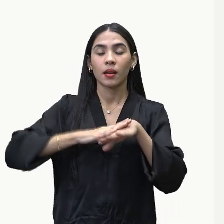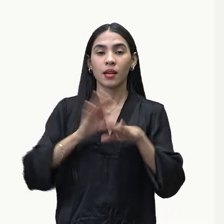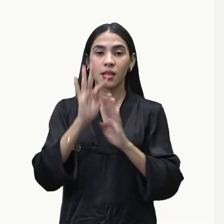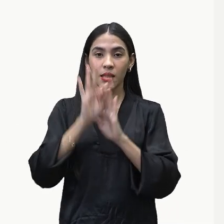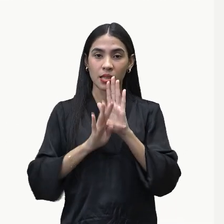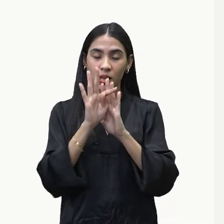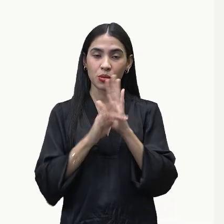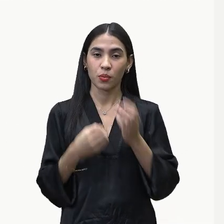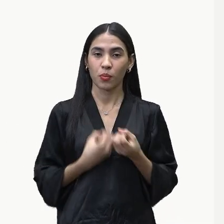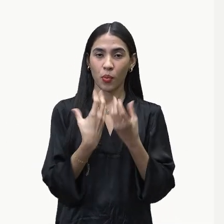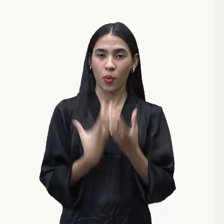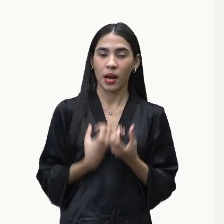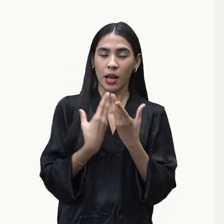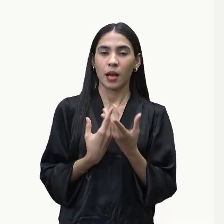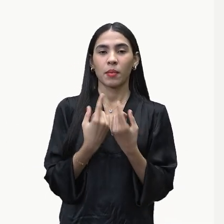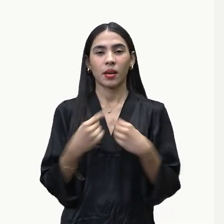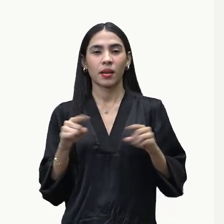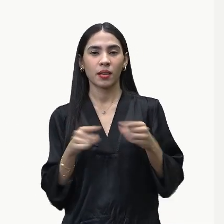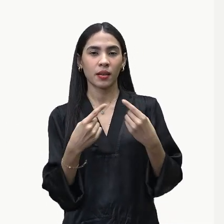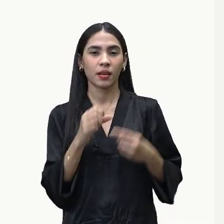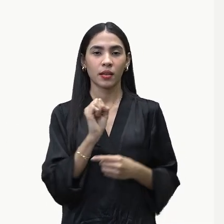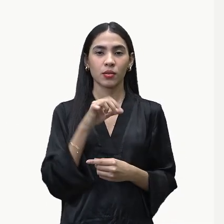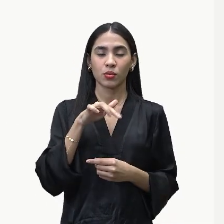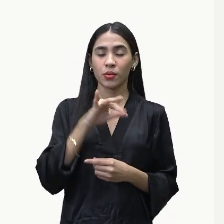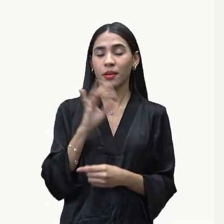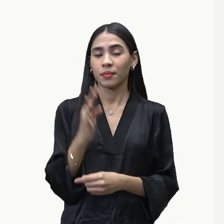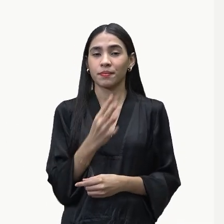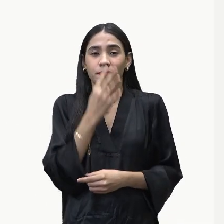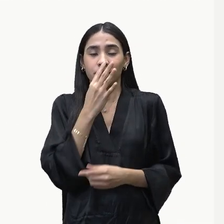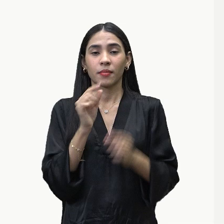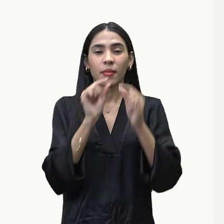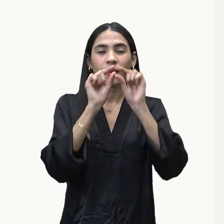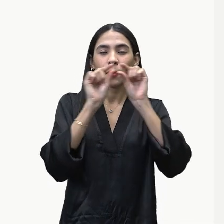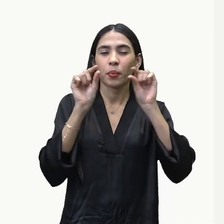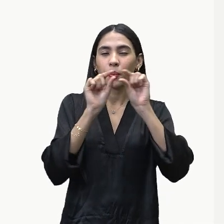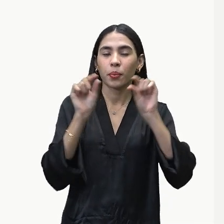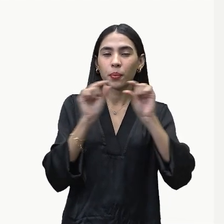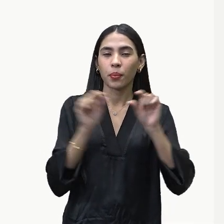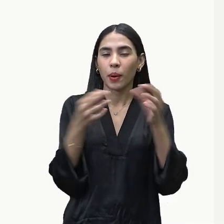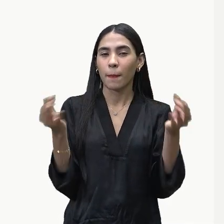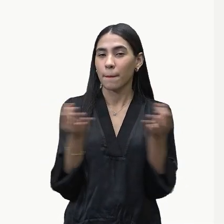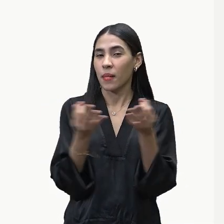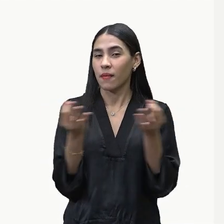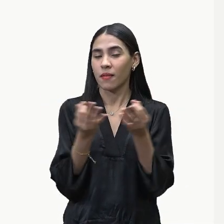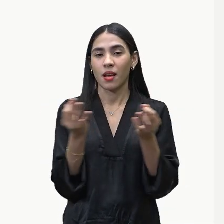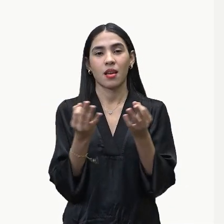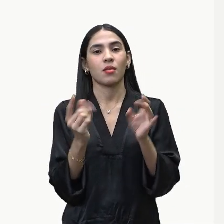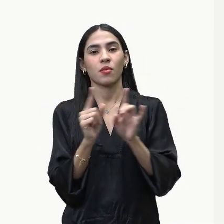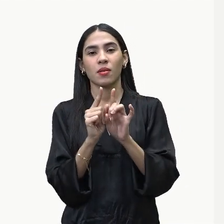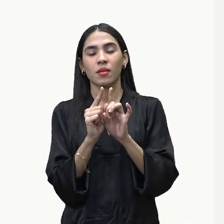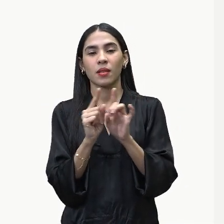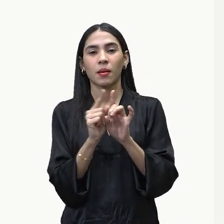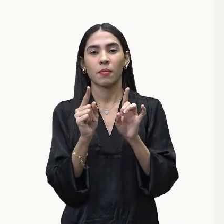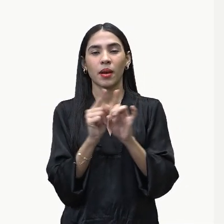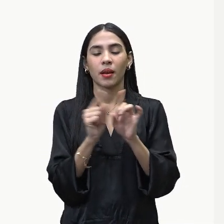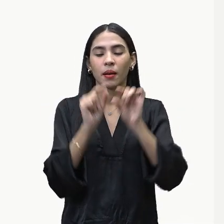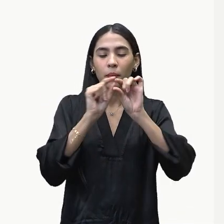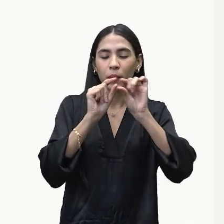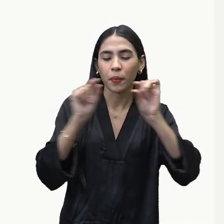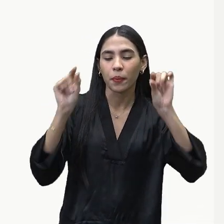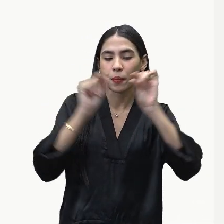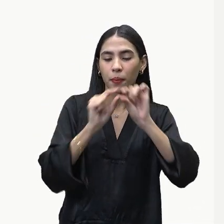textos, poemas, sonetos para serem admirados, com rimas, certo? Com uma metrificação